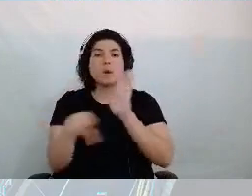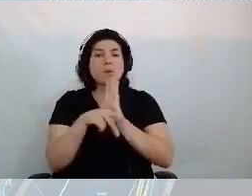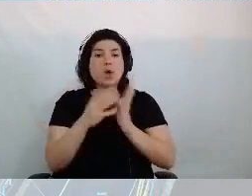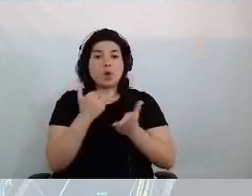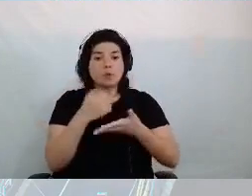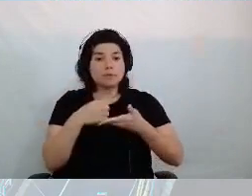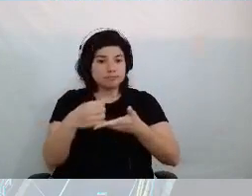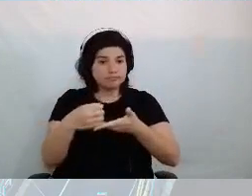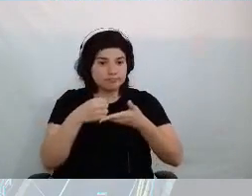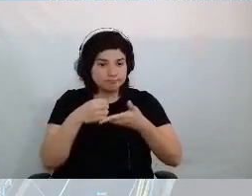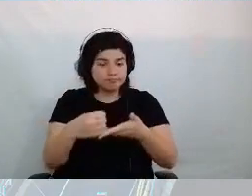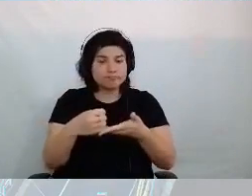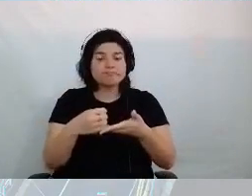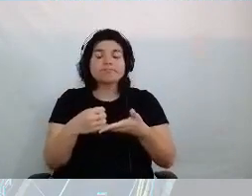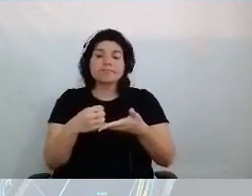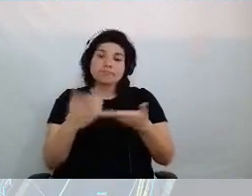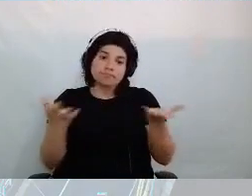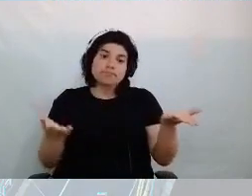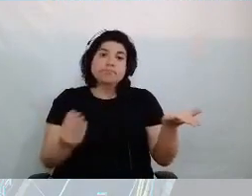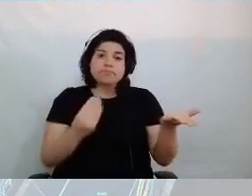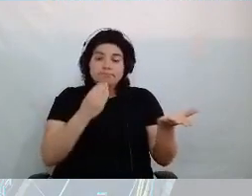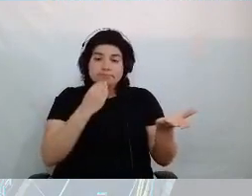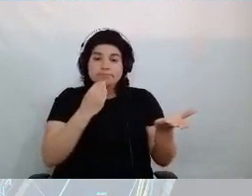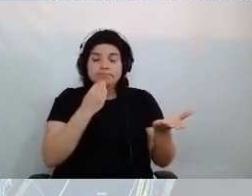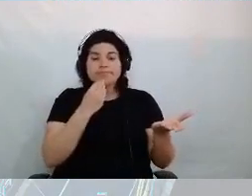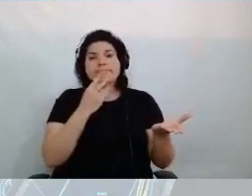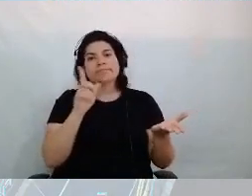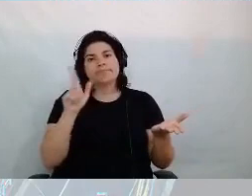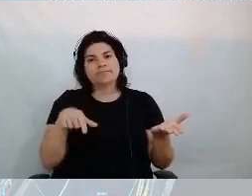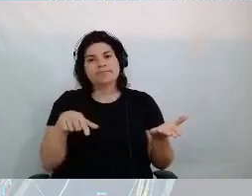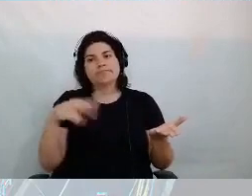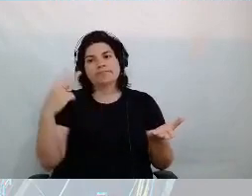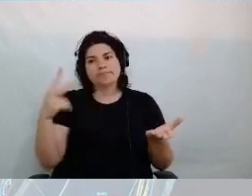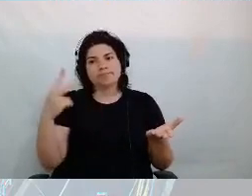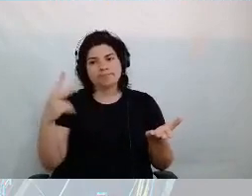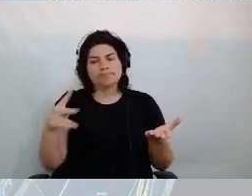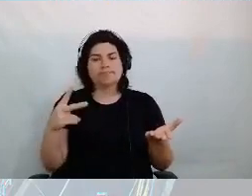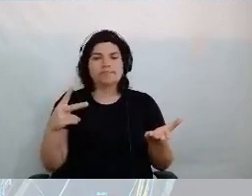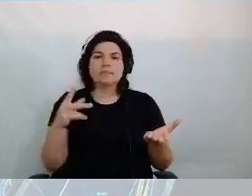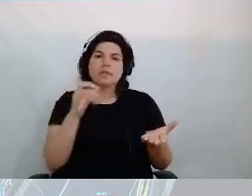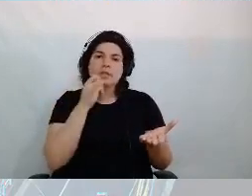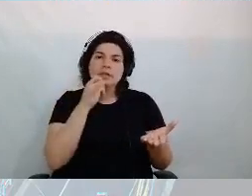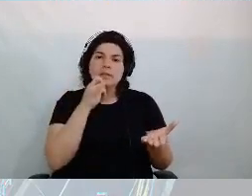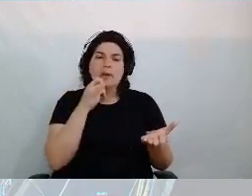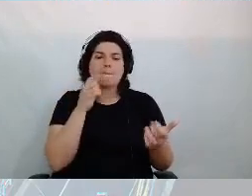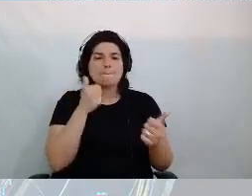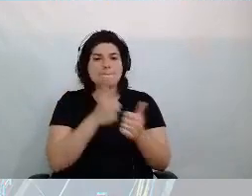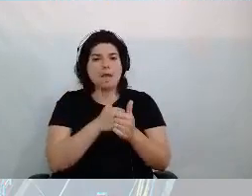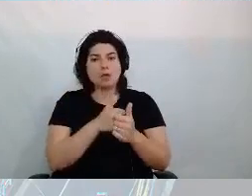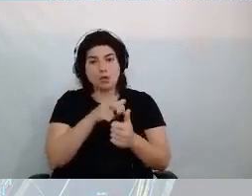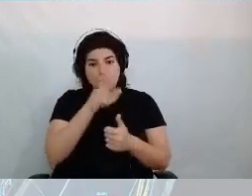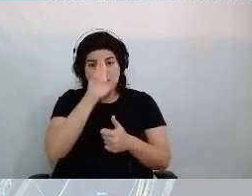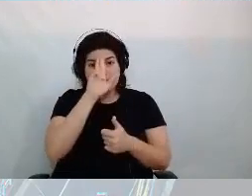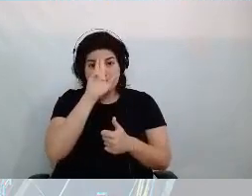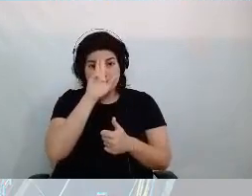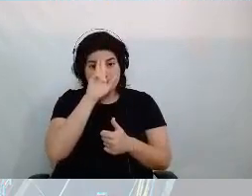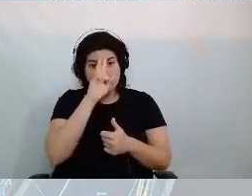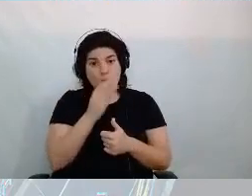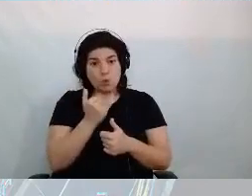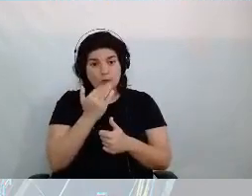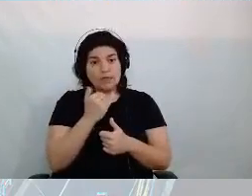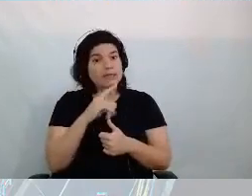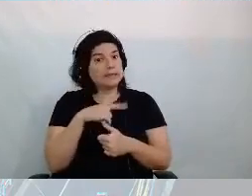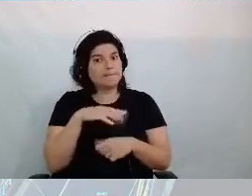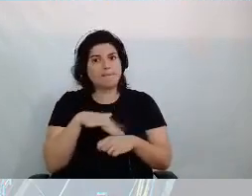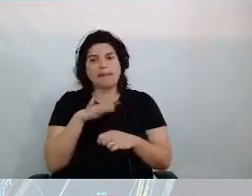comida, então é óbvio que do volume dele, nas janelas próximas ao almoço, ele vai transitar